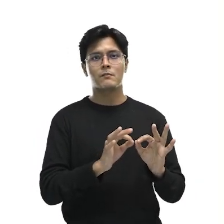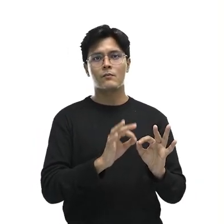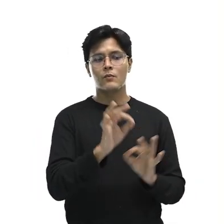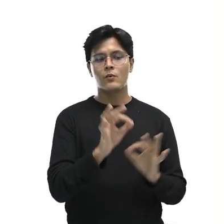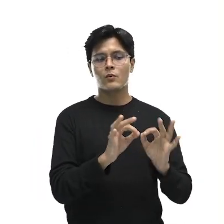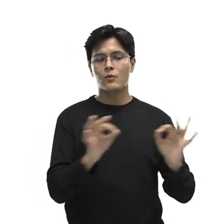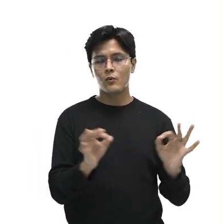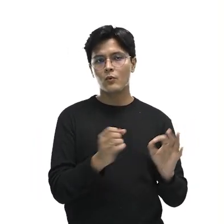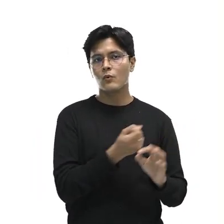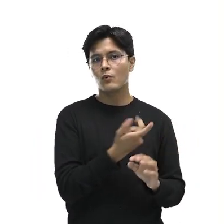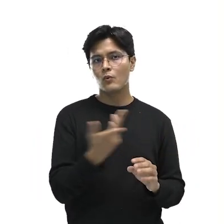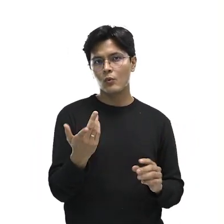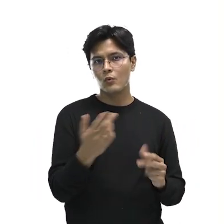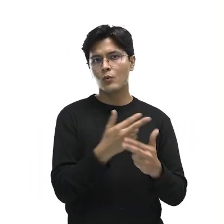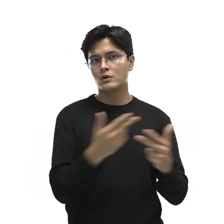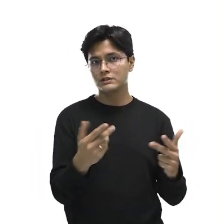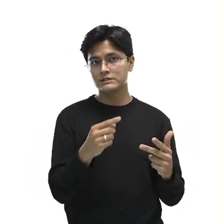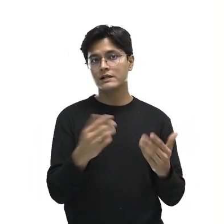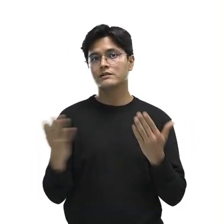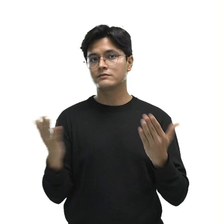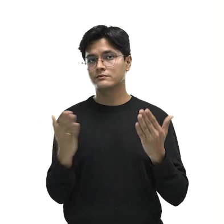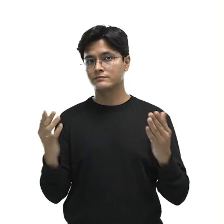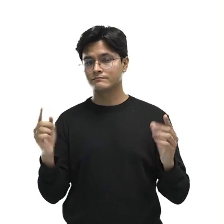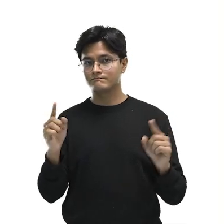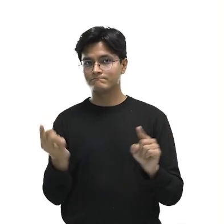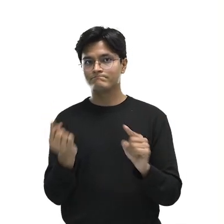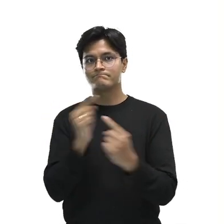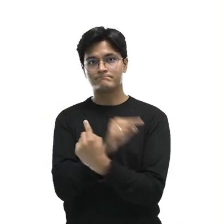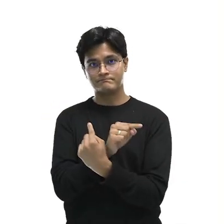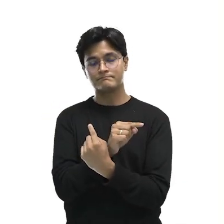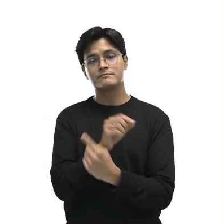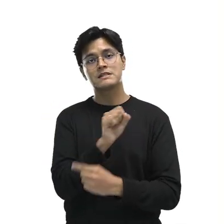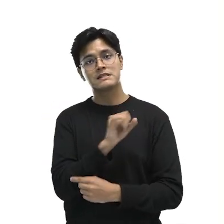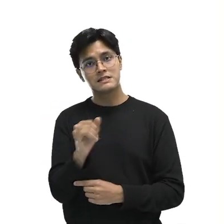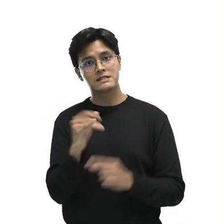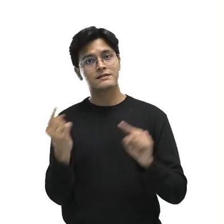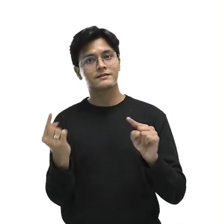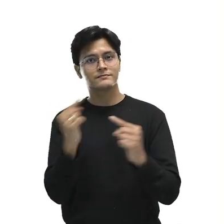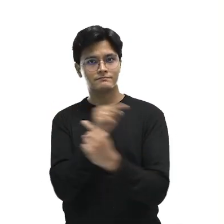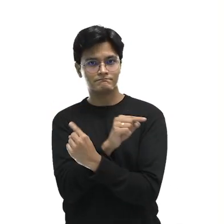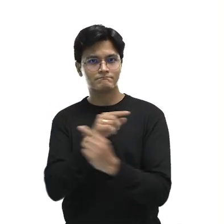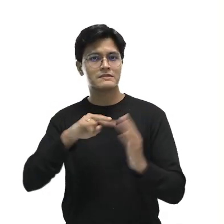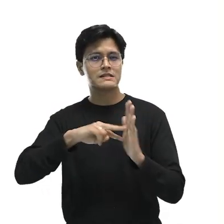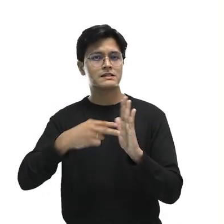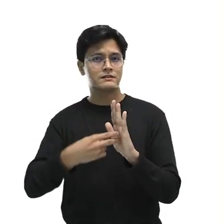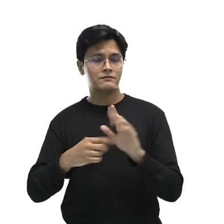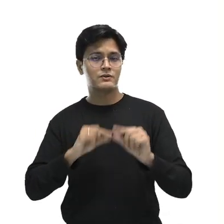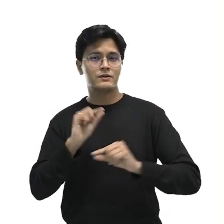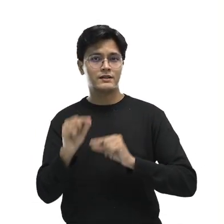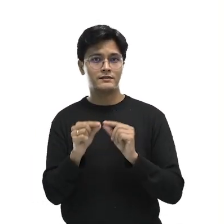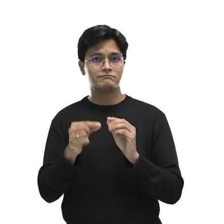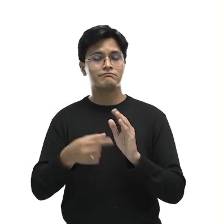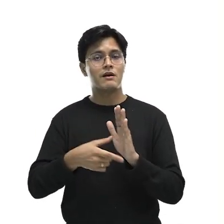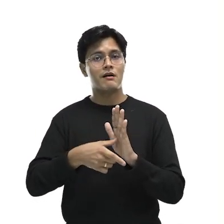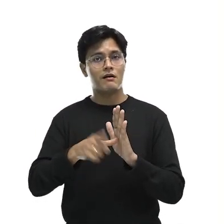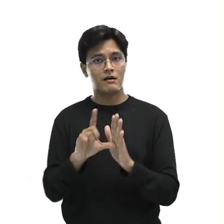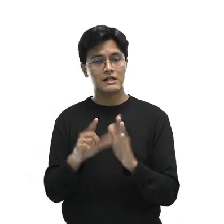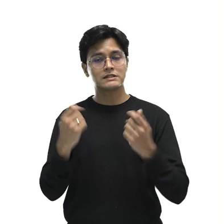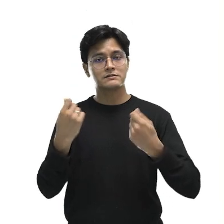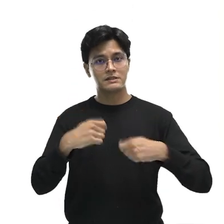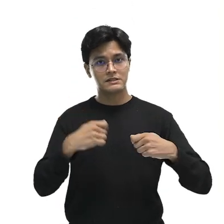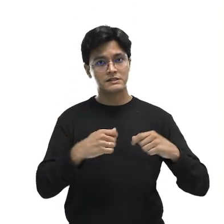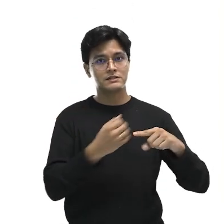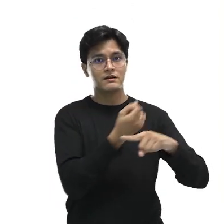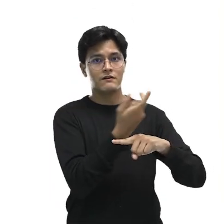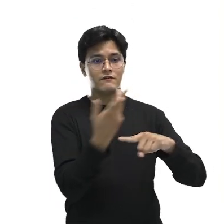são inversamente proporcionais. Se são inversamente proporcionais, o que eu tenho que fazer? Eu tenho que